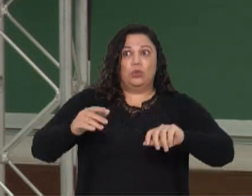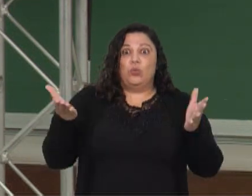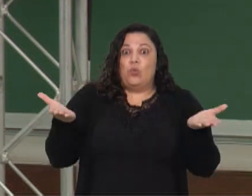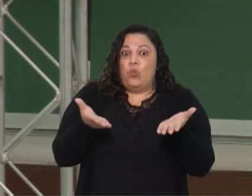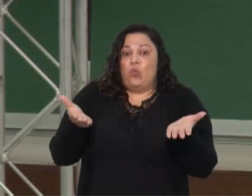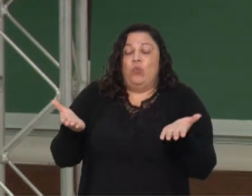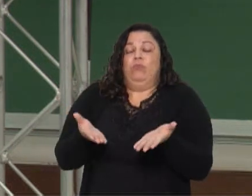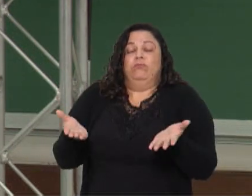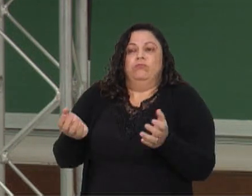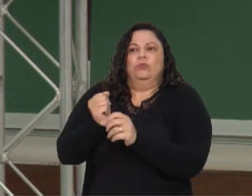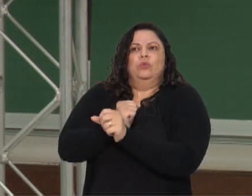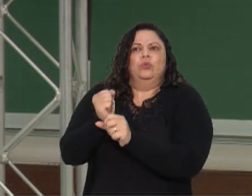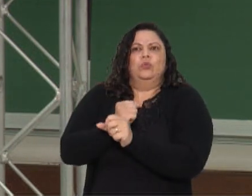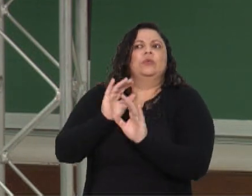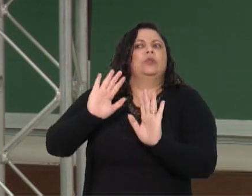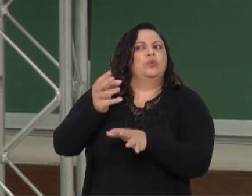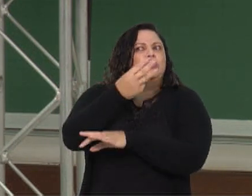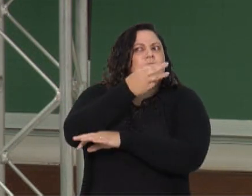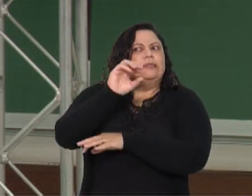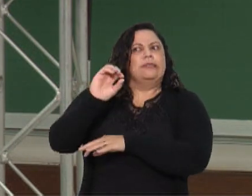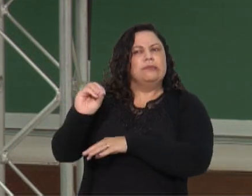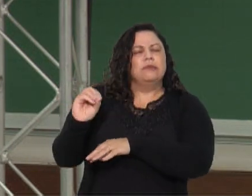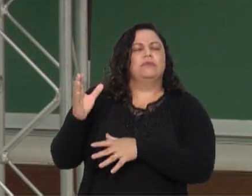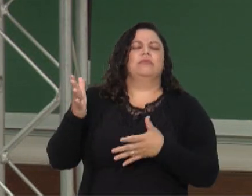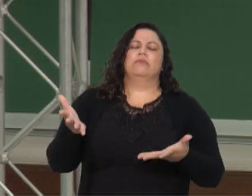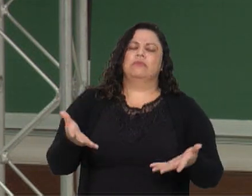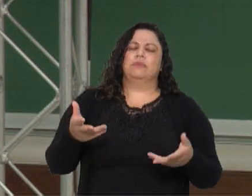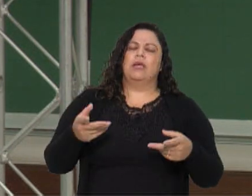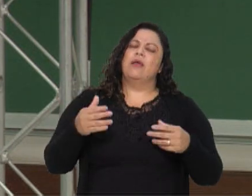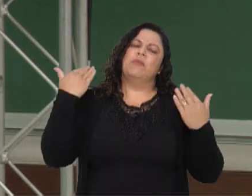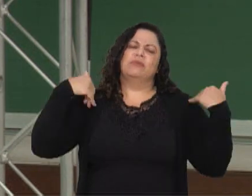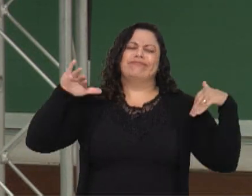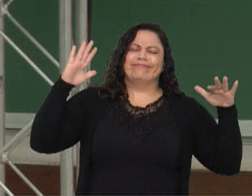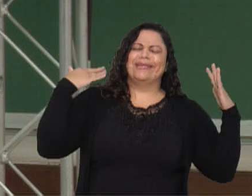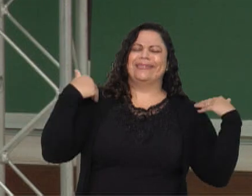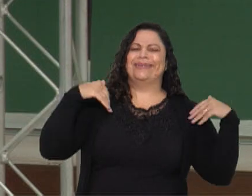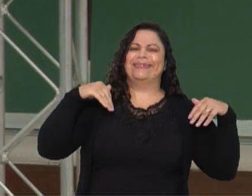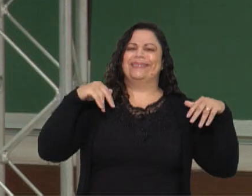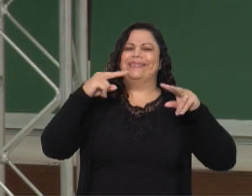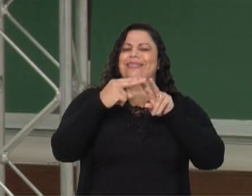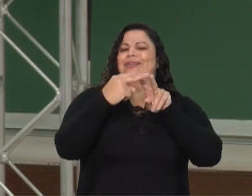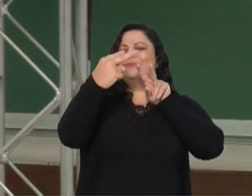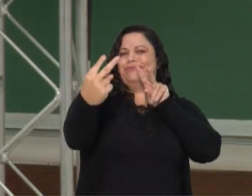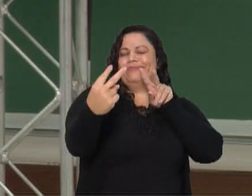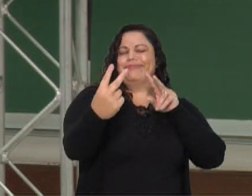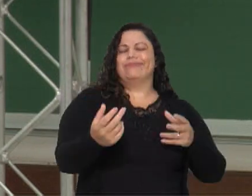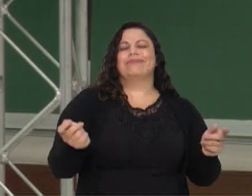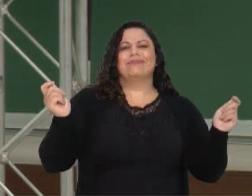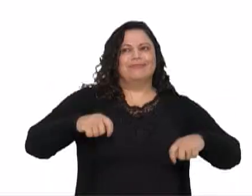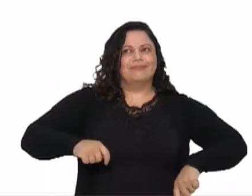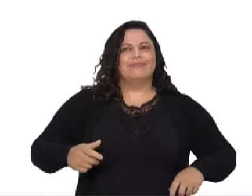Vamos dizer assim, num passeio virtual, certo? Muito bem, vamos lá? Uma questãozinha aqui para